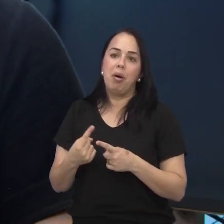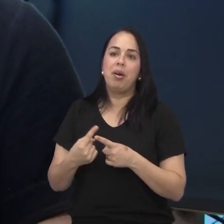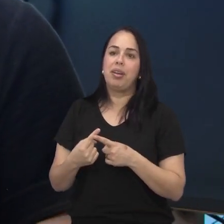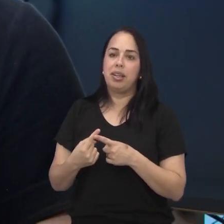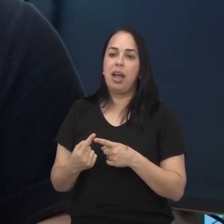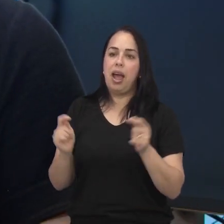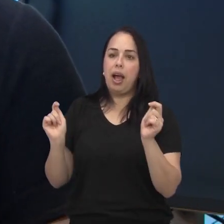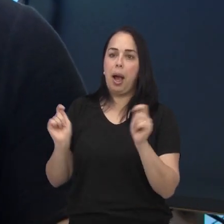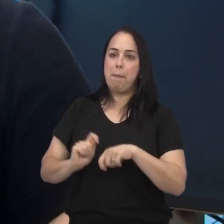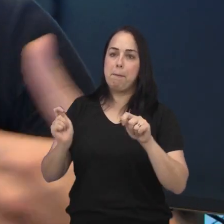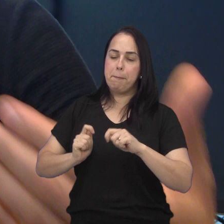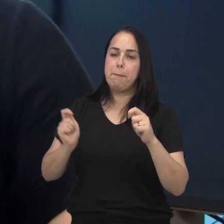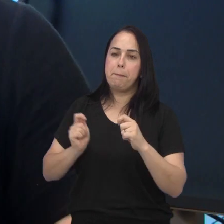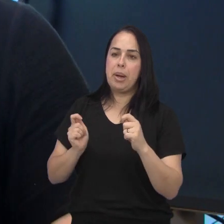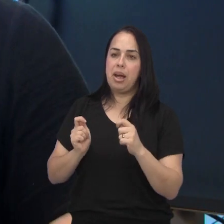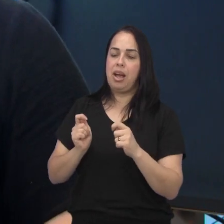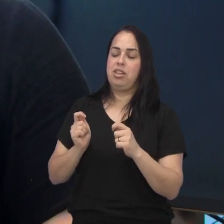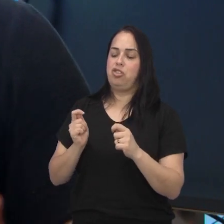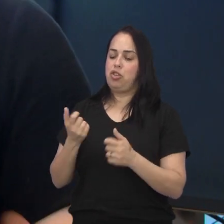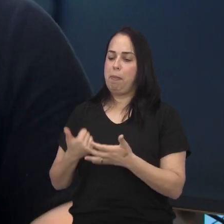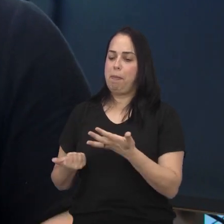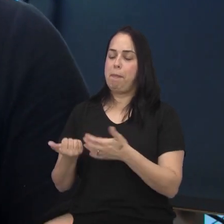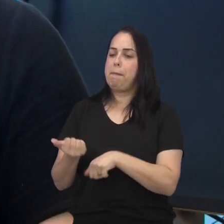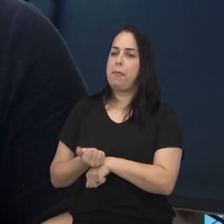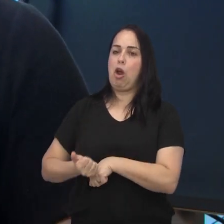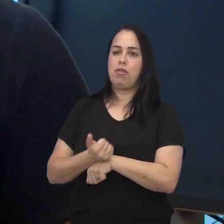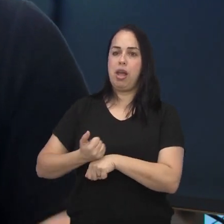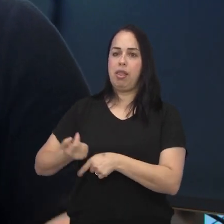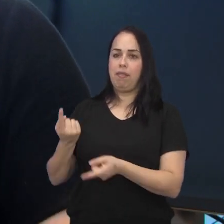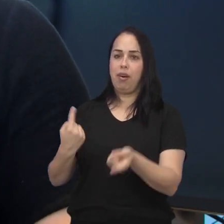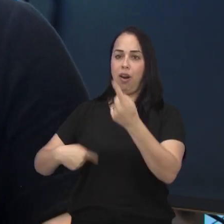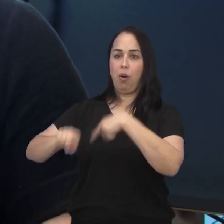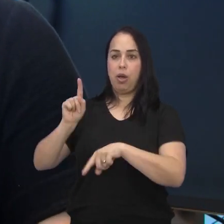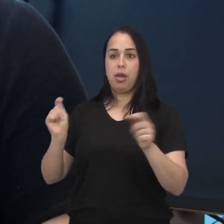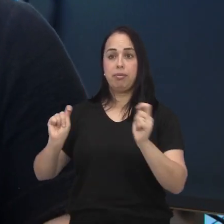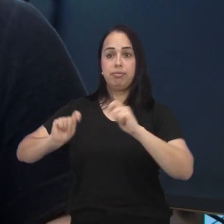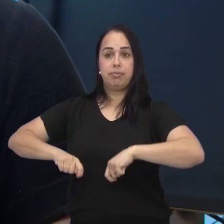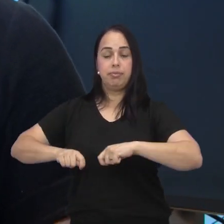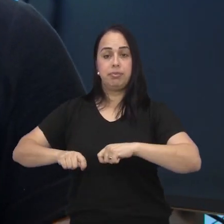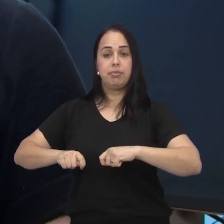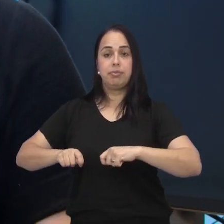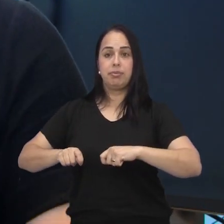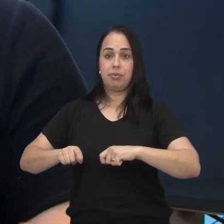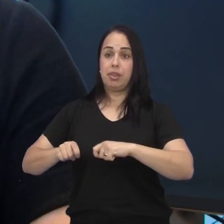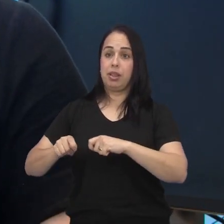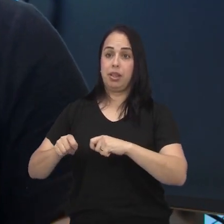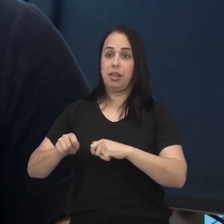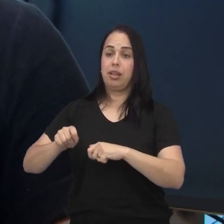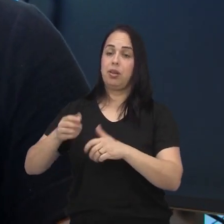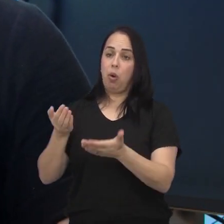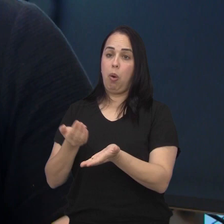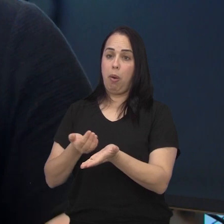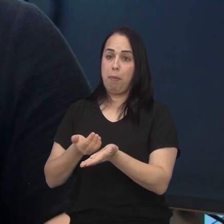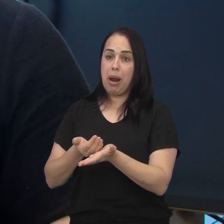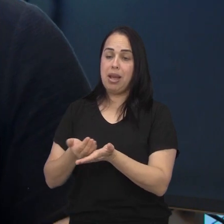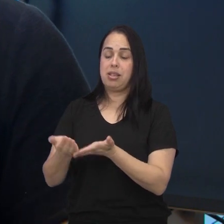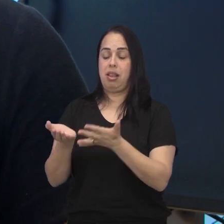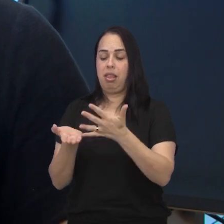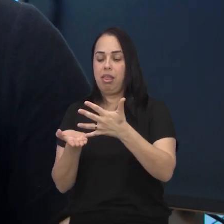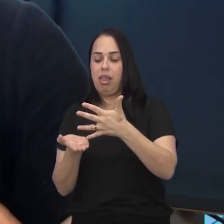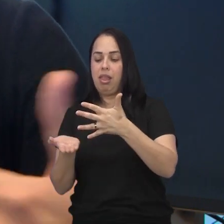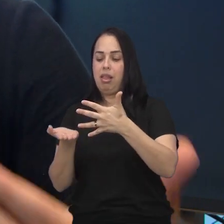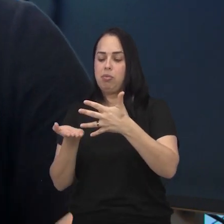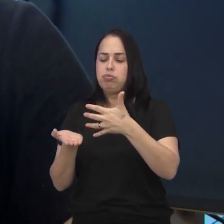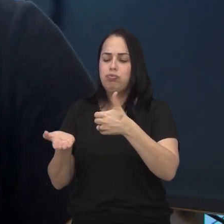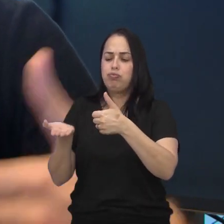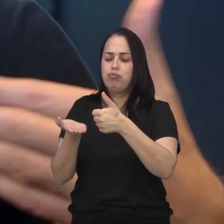né, justamente pela possibilidade de crescimento, pela evolução profissional, né? A gente inicia uma carreira